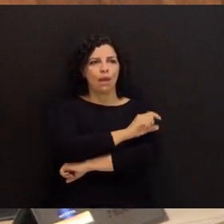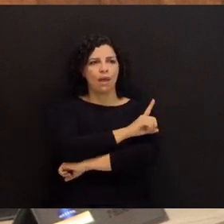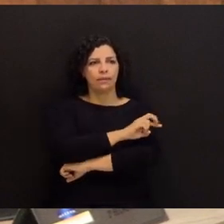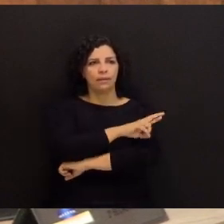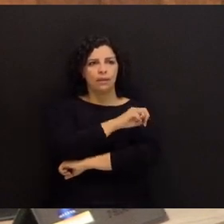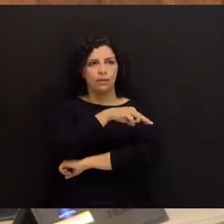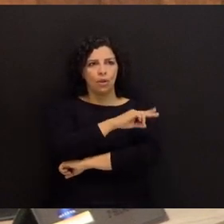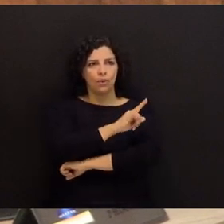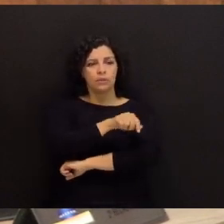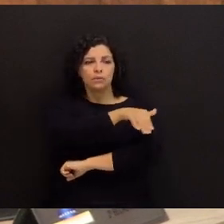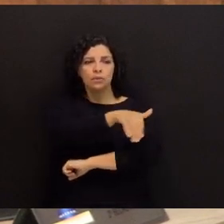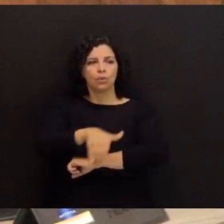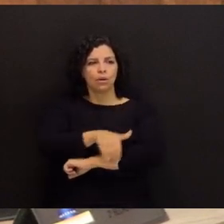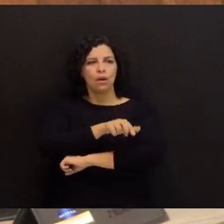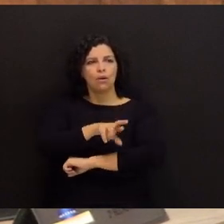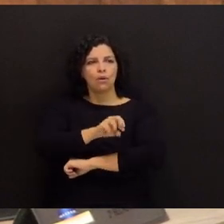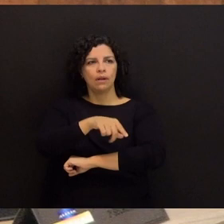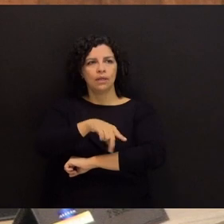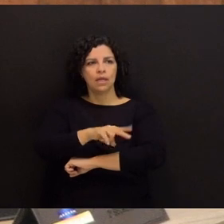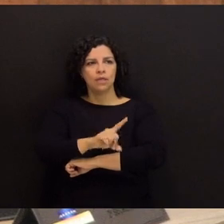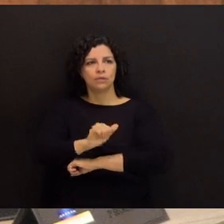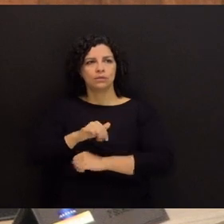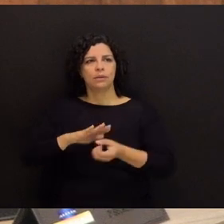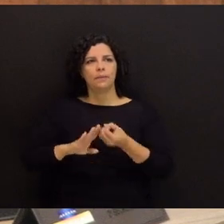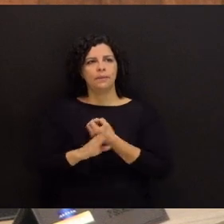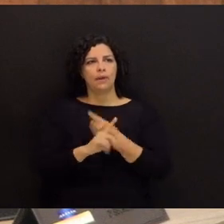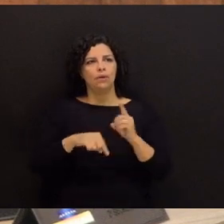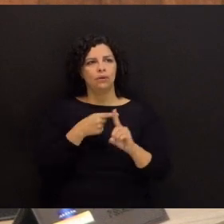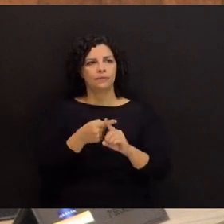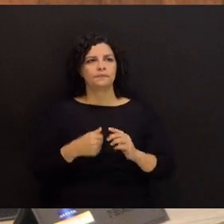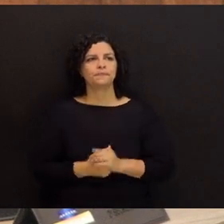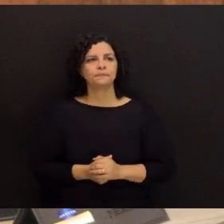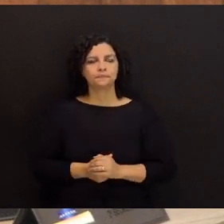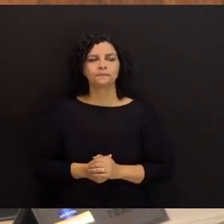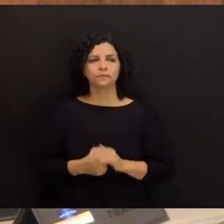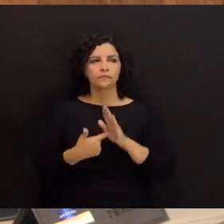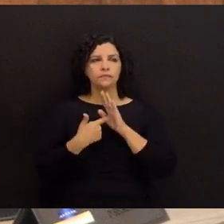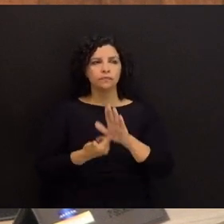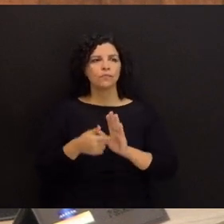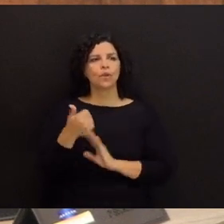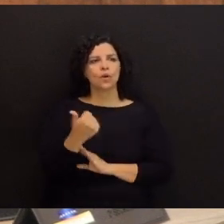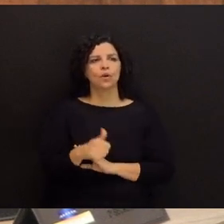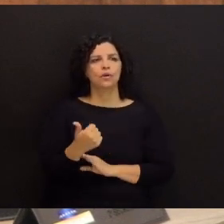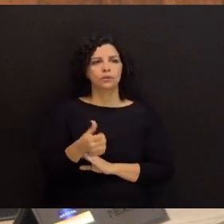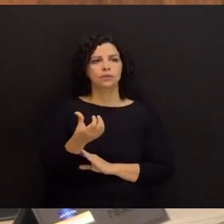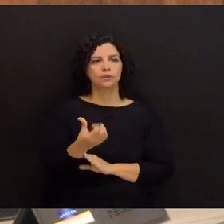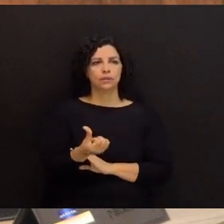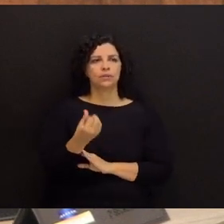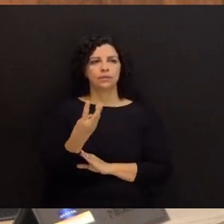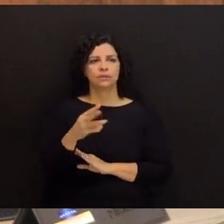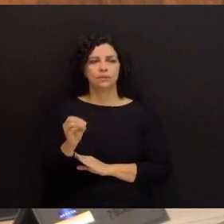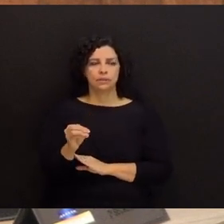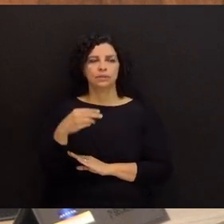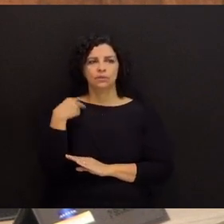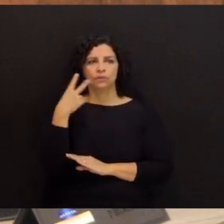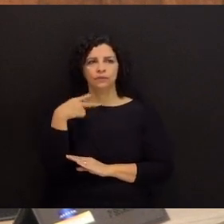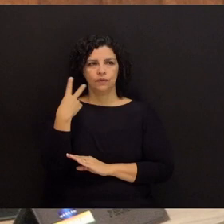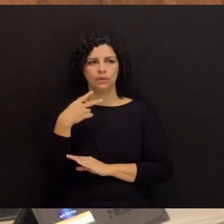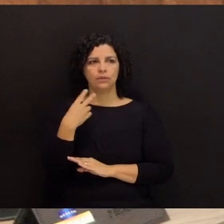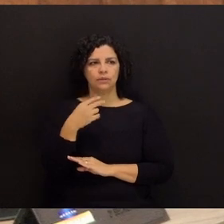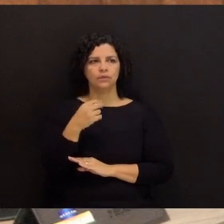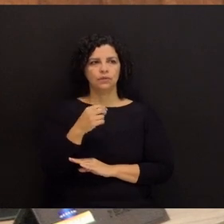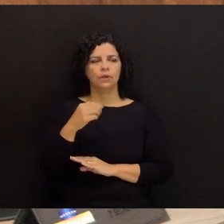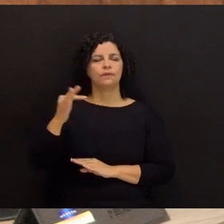e Rolândia no bairro Jardim Cruzeiro indicação de número 11 630 do vereador